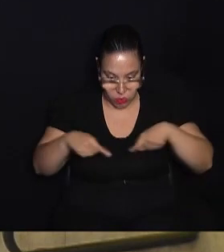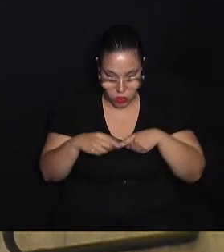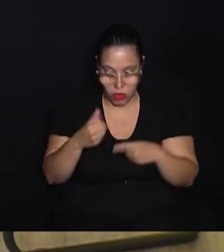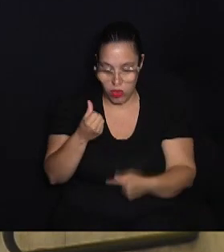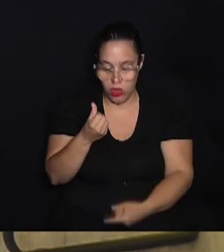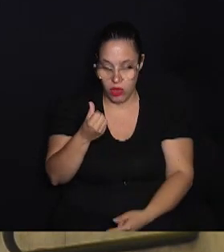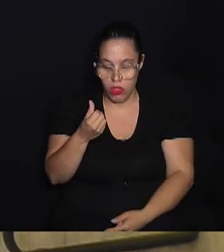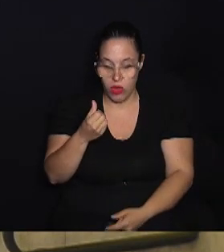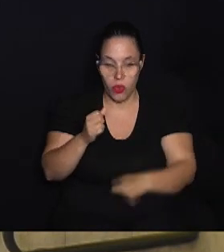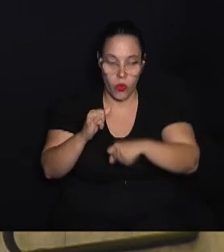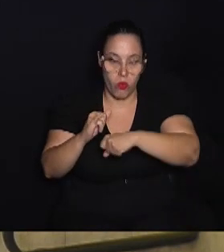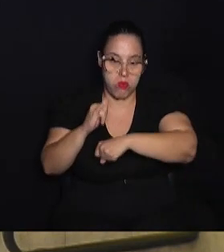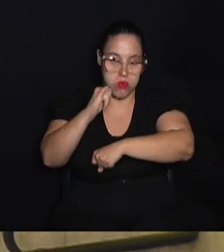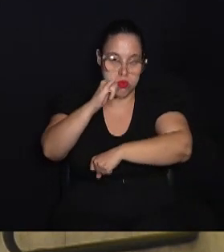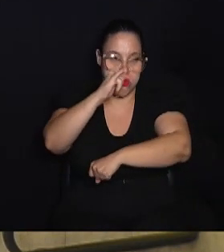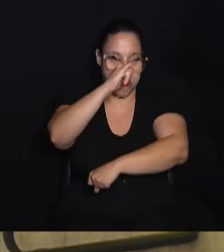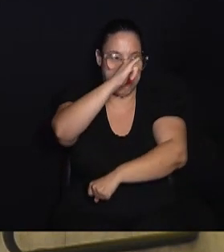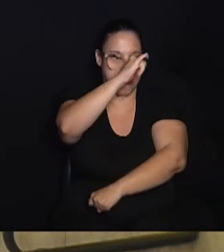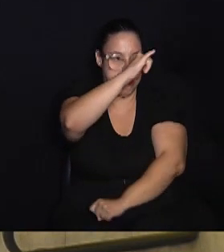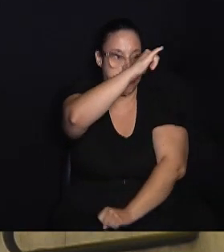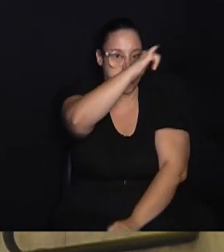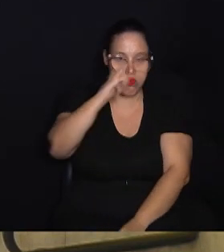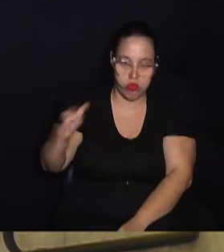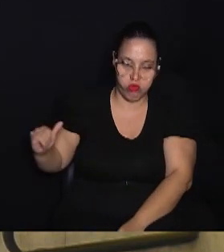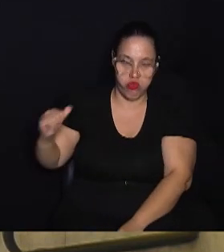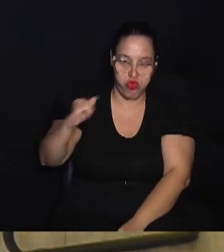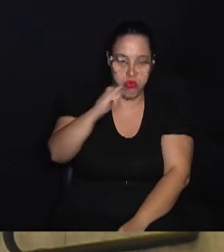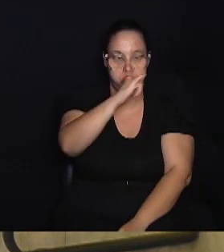16 aeronaves em operações,